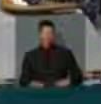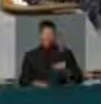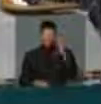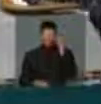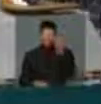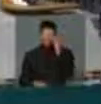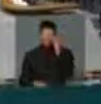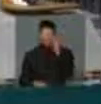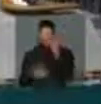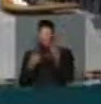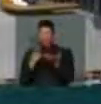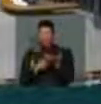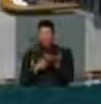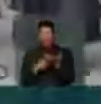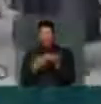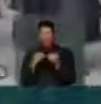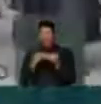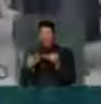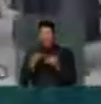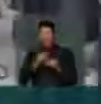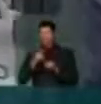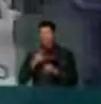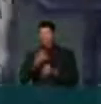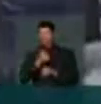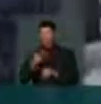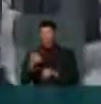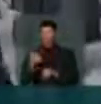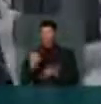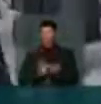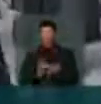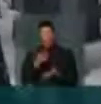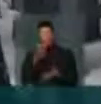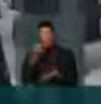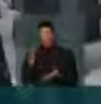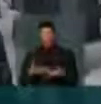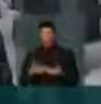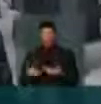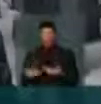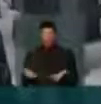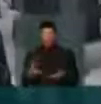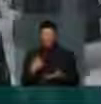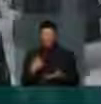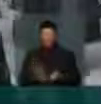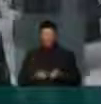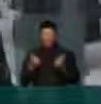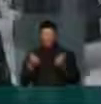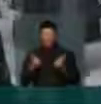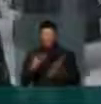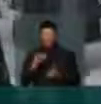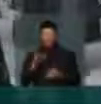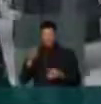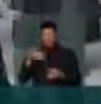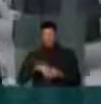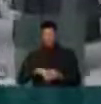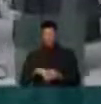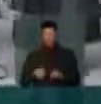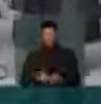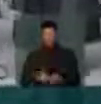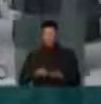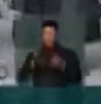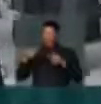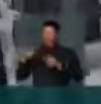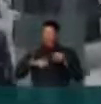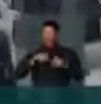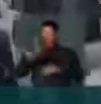Dilma se comprometeu durante a campanha de 2014 faz exatamente o contrário agora, e o resultado está aí. Seus eleitores, assim como todo o